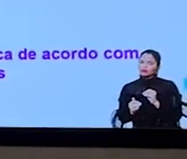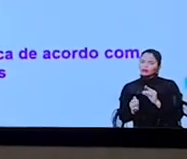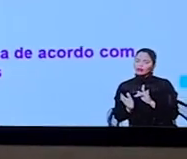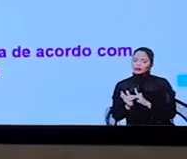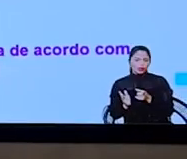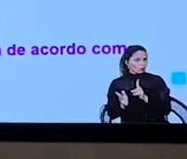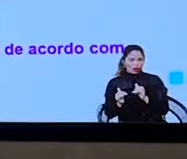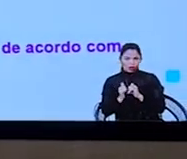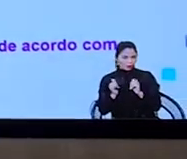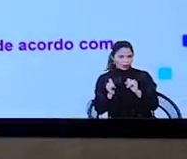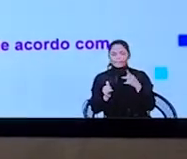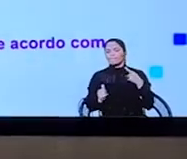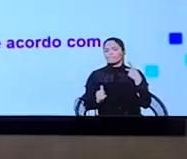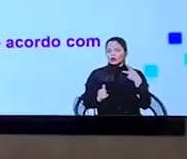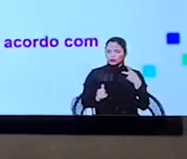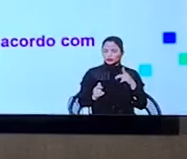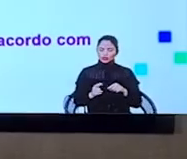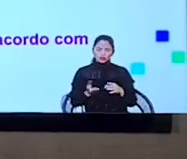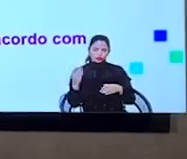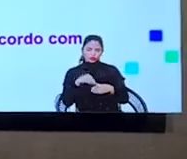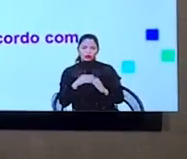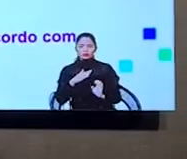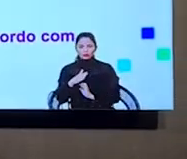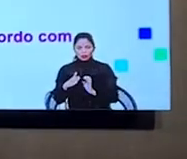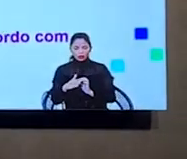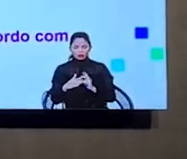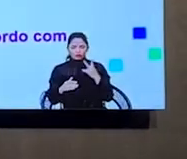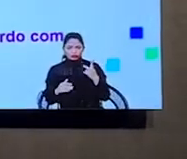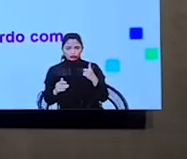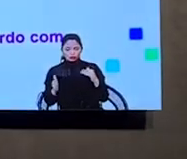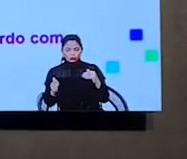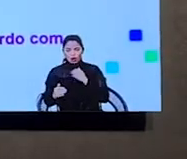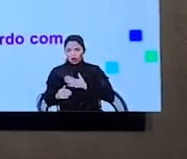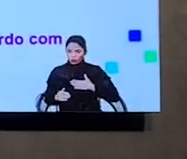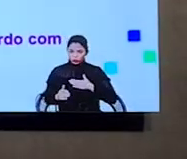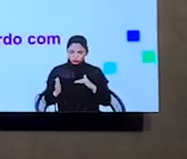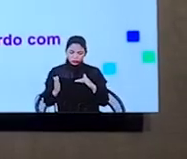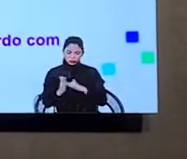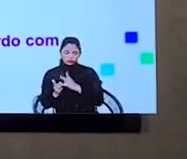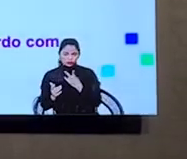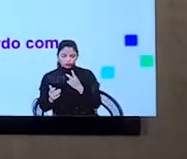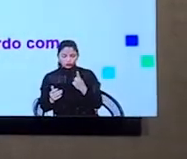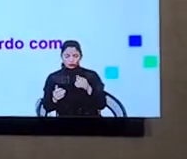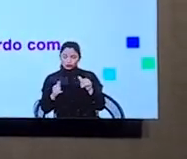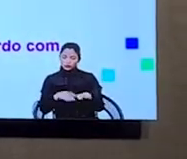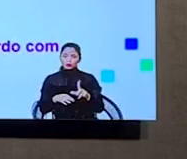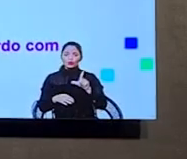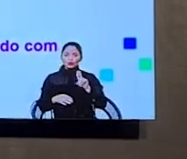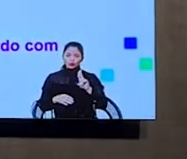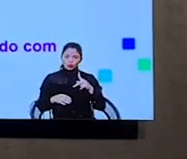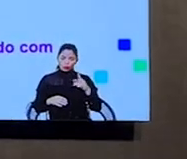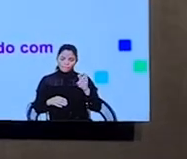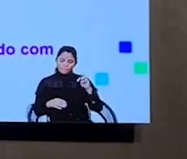E aí, do dia 21 de agosto até o dia 20 de setembro, começa o looping, né? A gente gira de novo e 1 de outubro